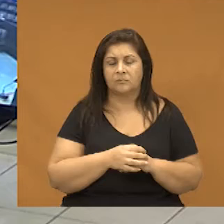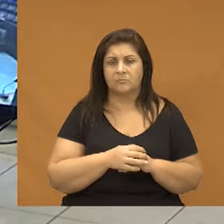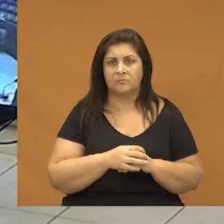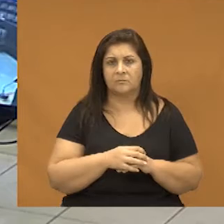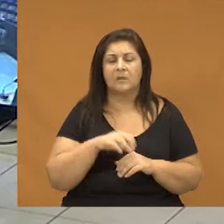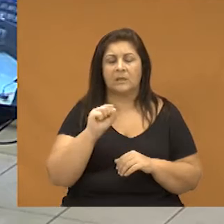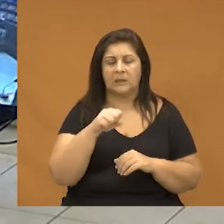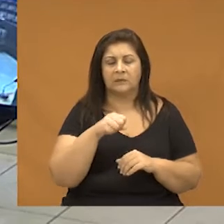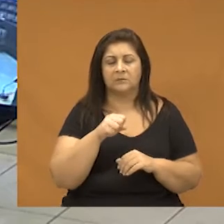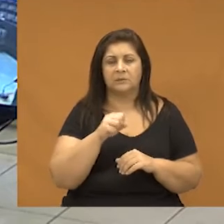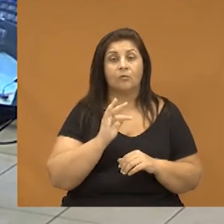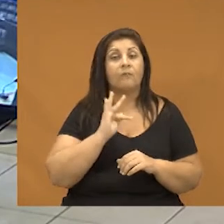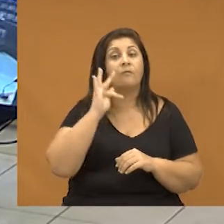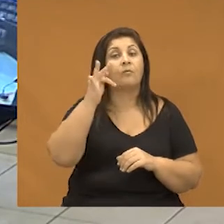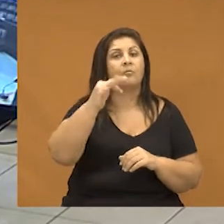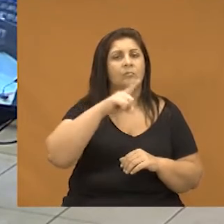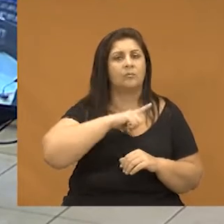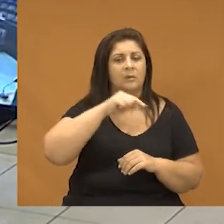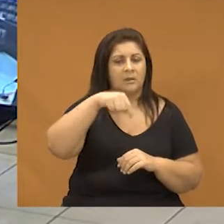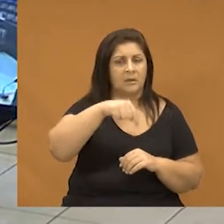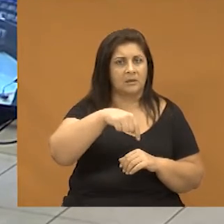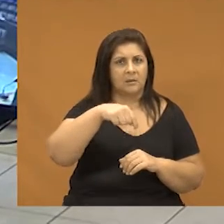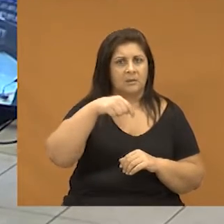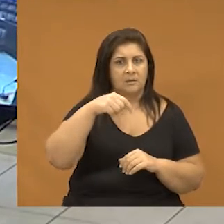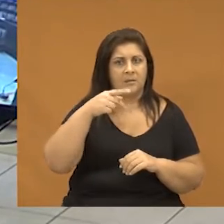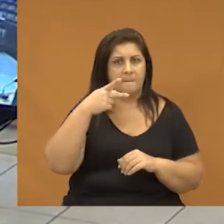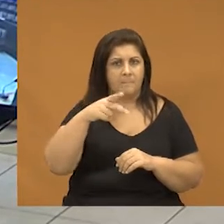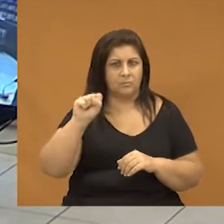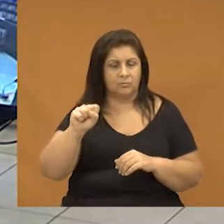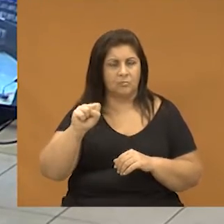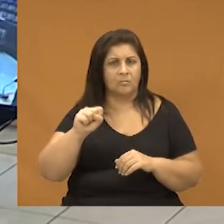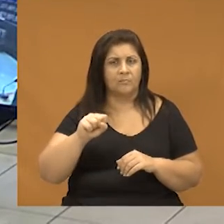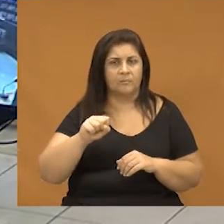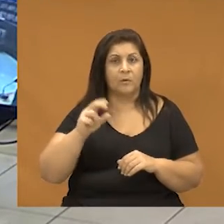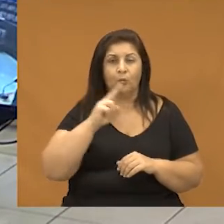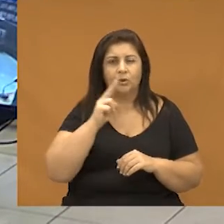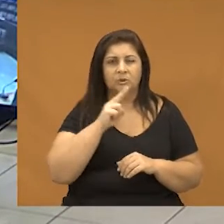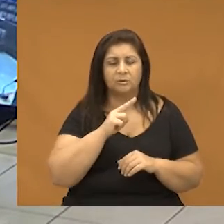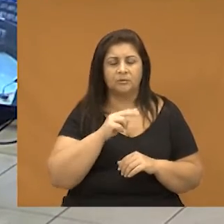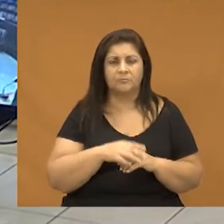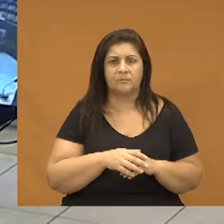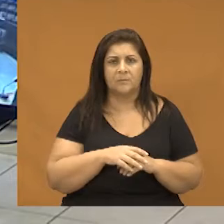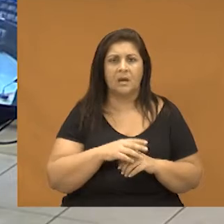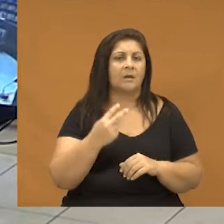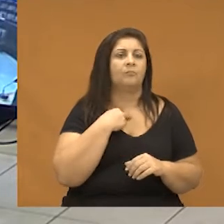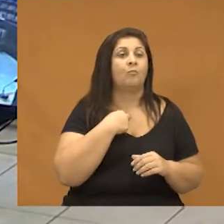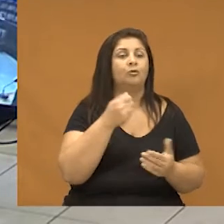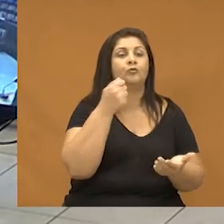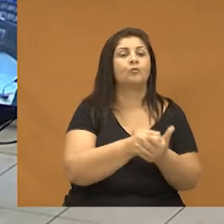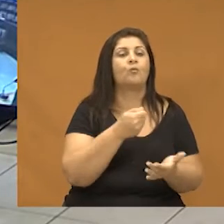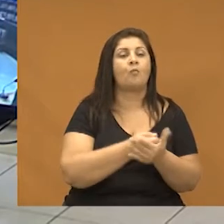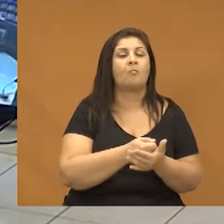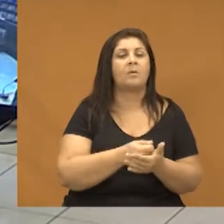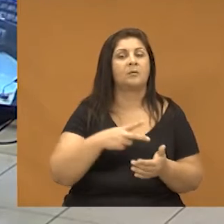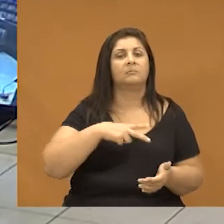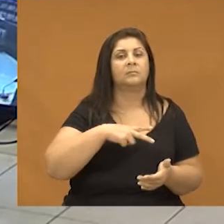seria exclusivamente SUS. Aí não teria como o paciente, o pronto-socorro, o município, cobrar dos convênios esse primeiro